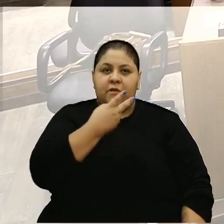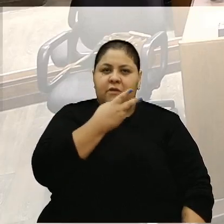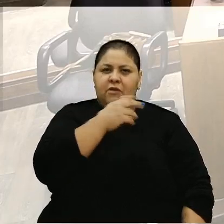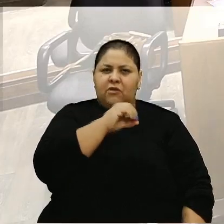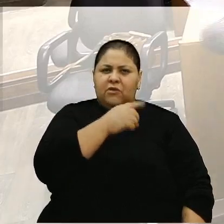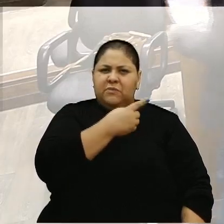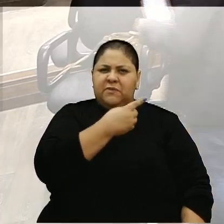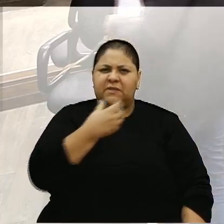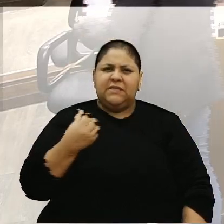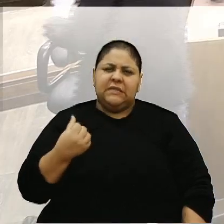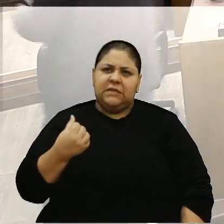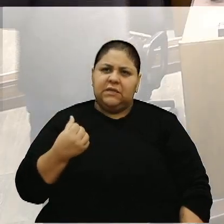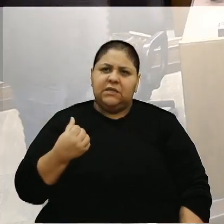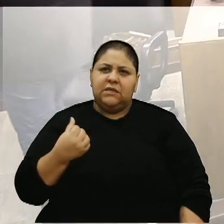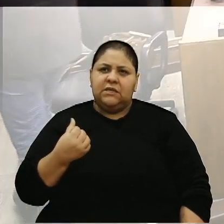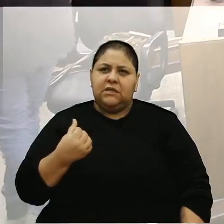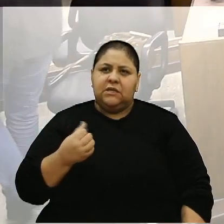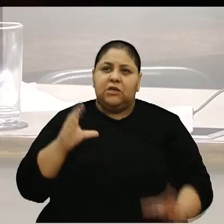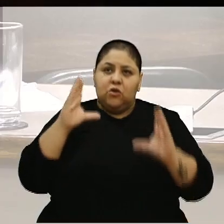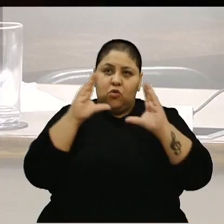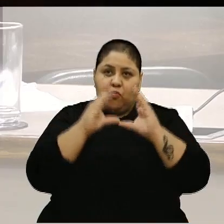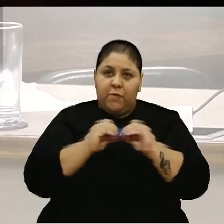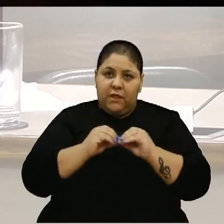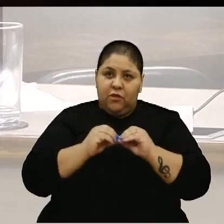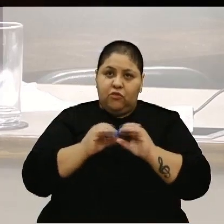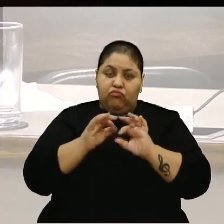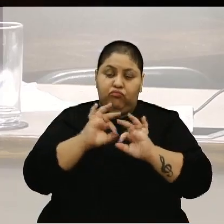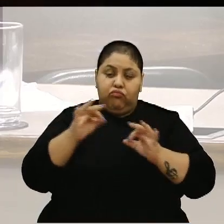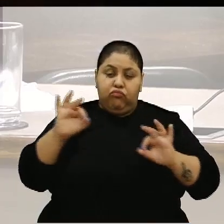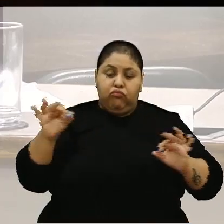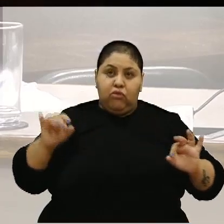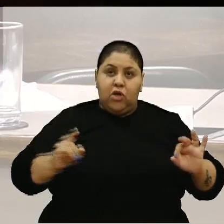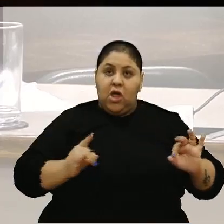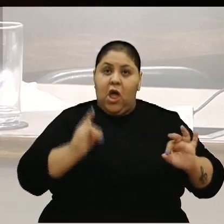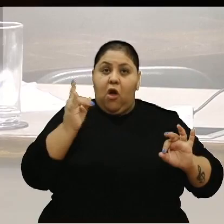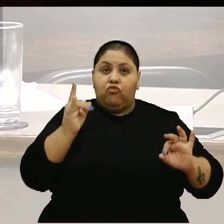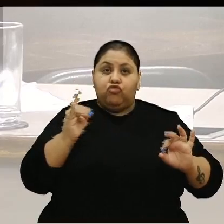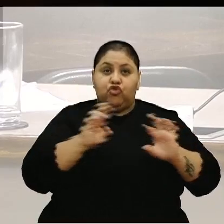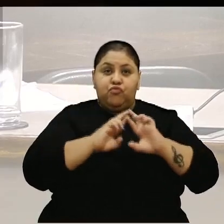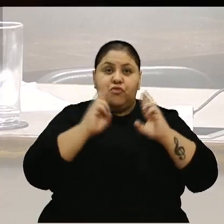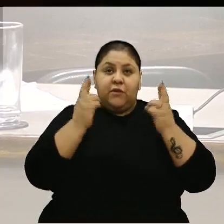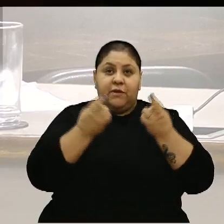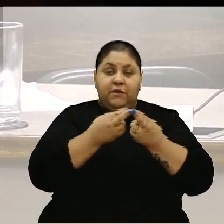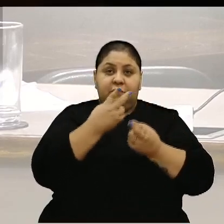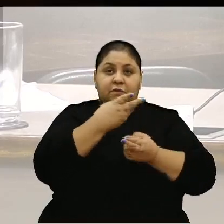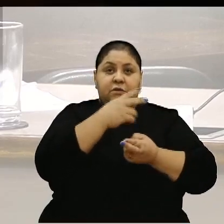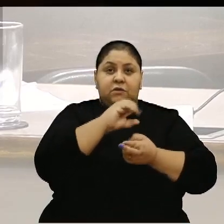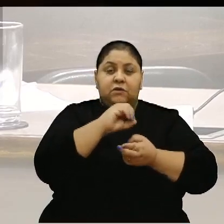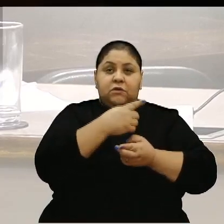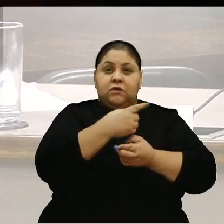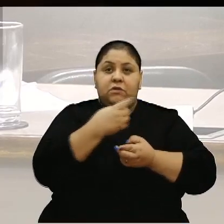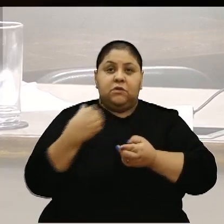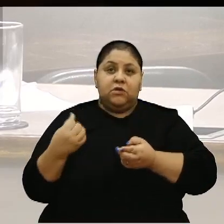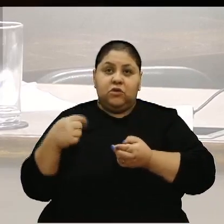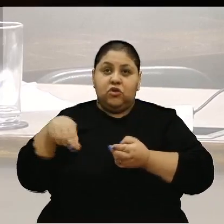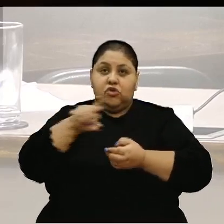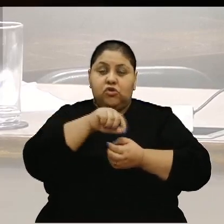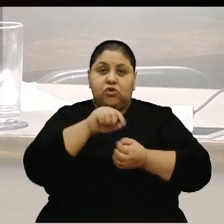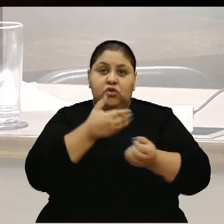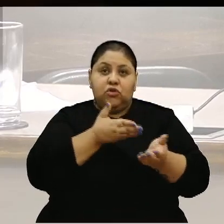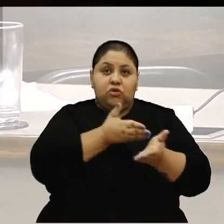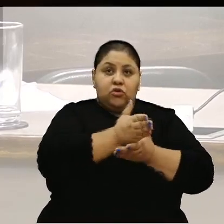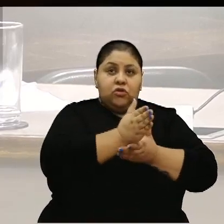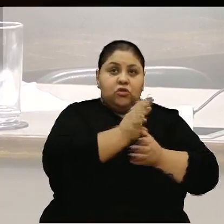2016, vereador. Uma noite longa aqui na Câmara, a última sessão do ano, lá de 2016, nós aprovamos o